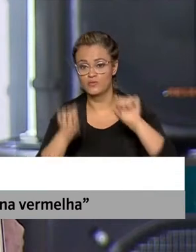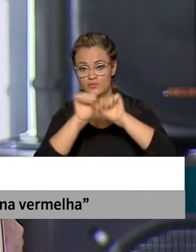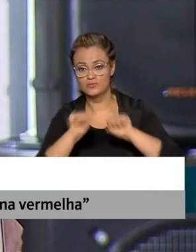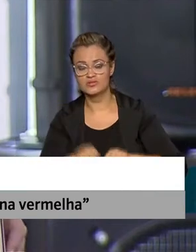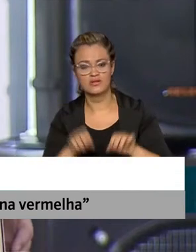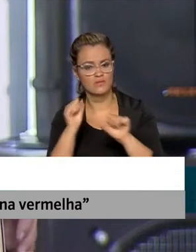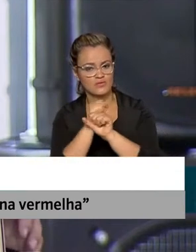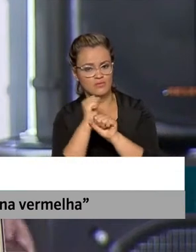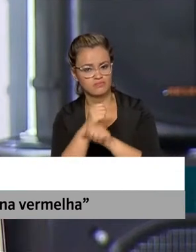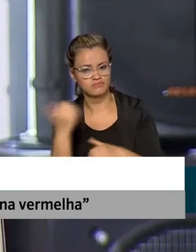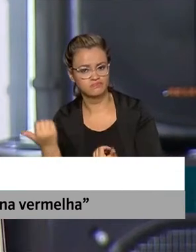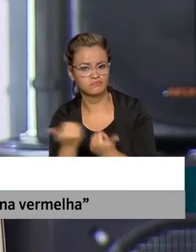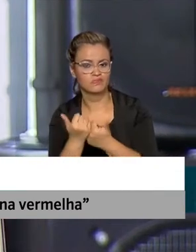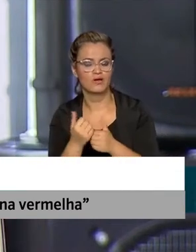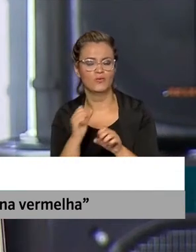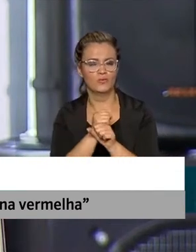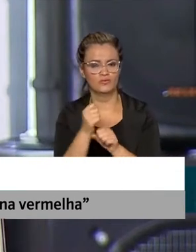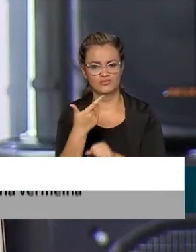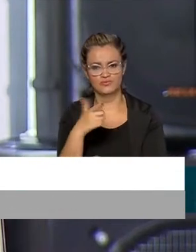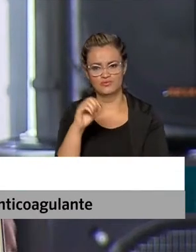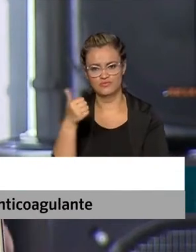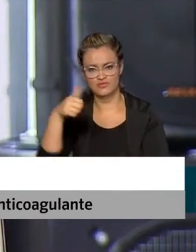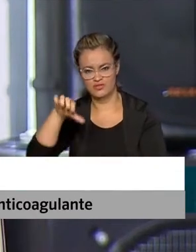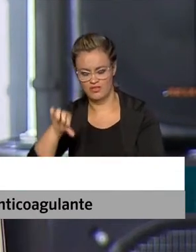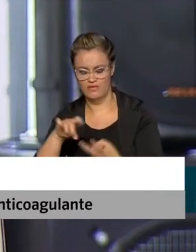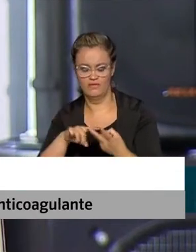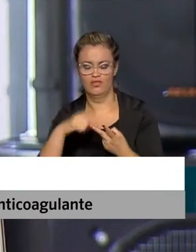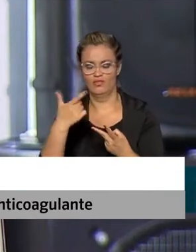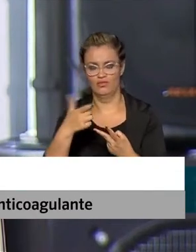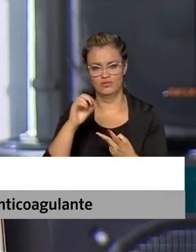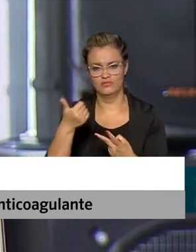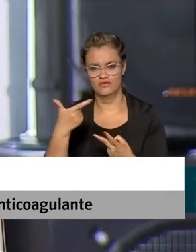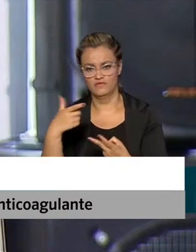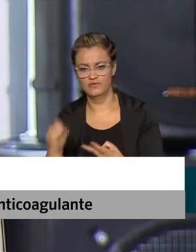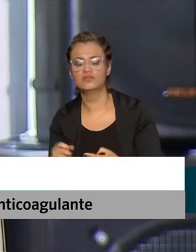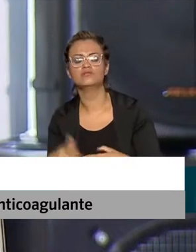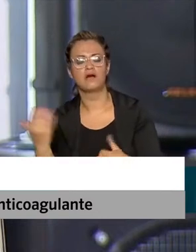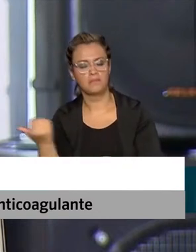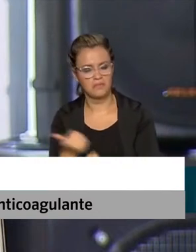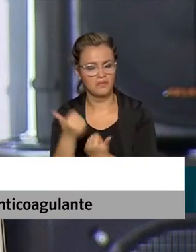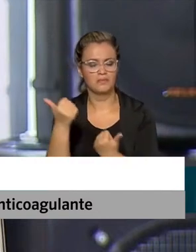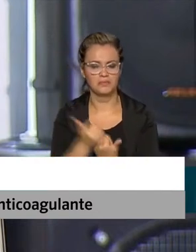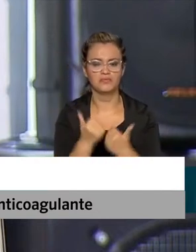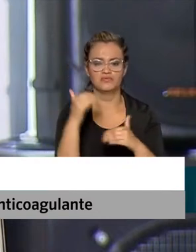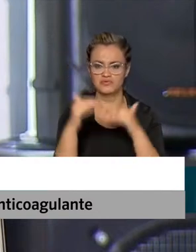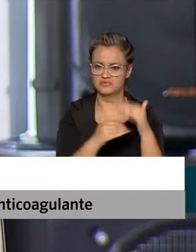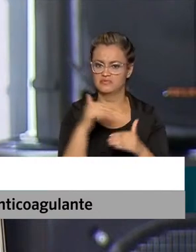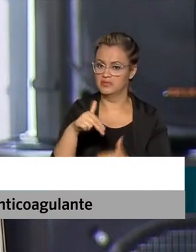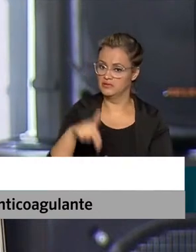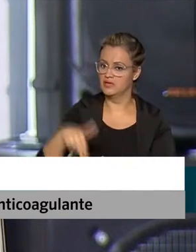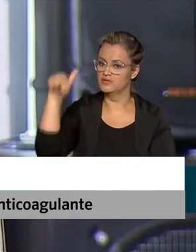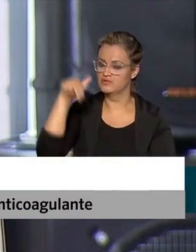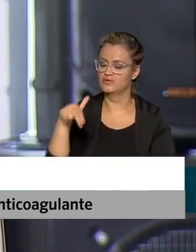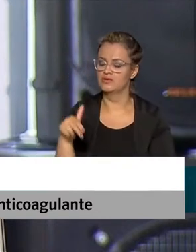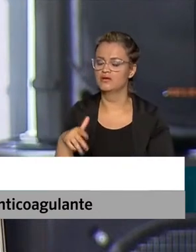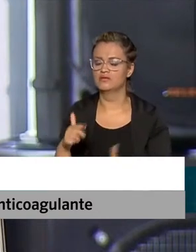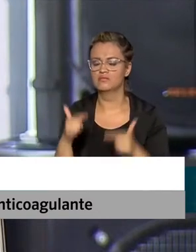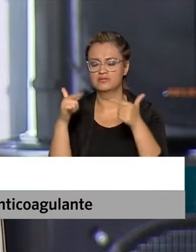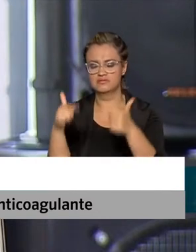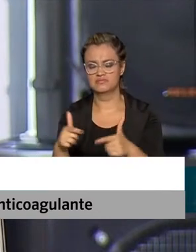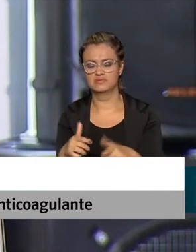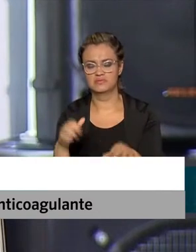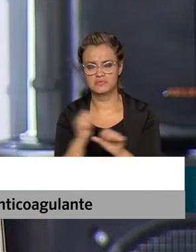obras de cooperação, nos anos de 2019 e 20, continuou cooperando com o desenvolvimento nacional, participando de